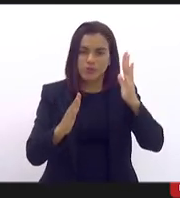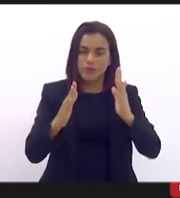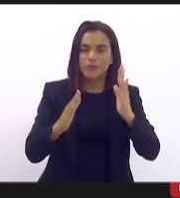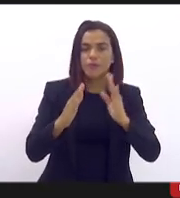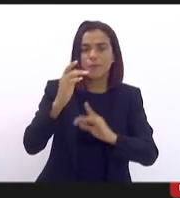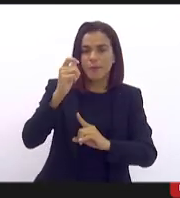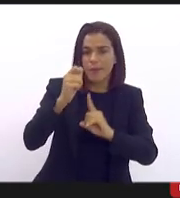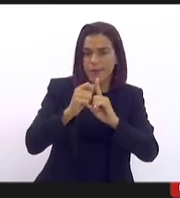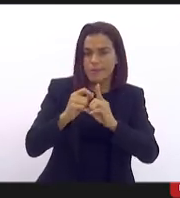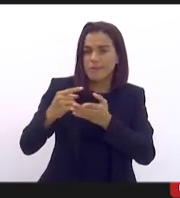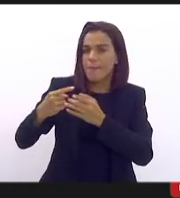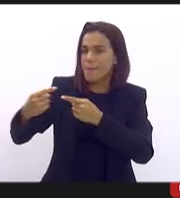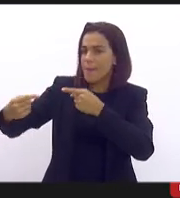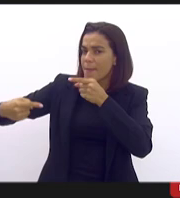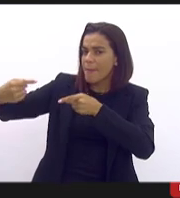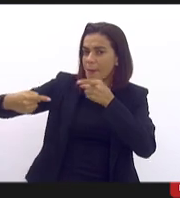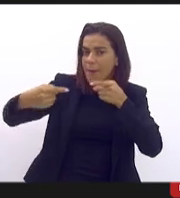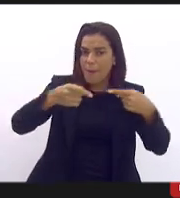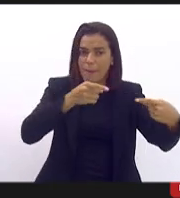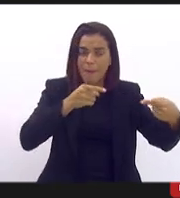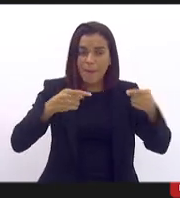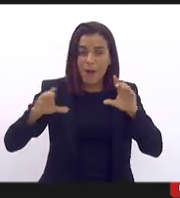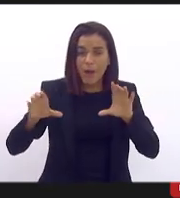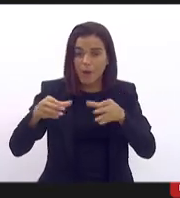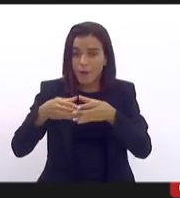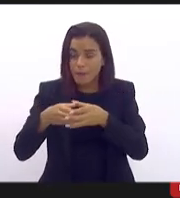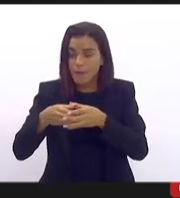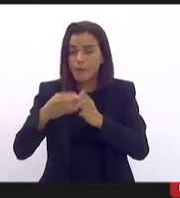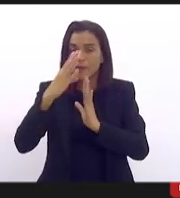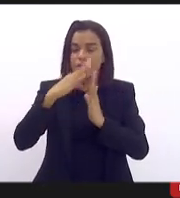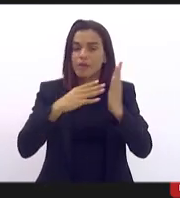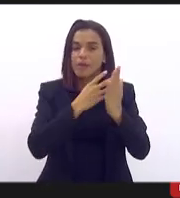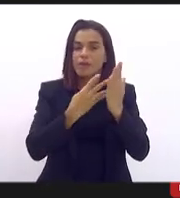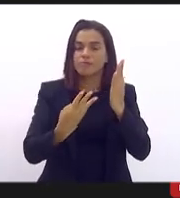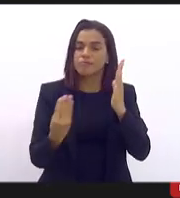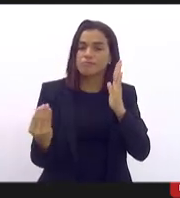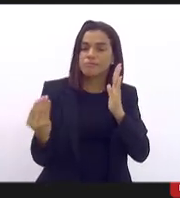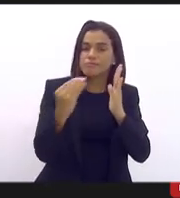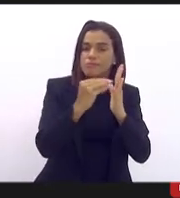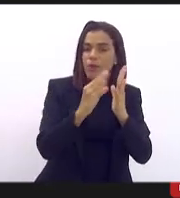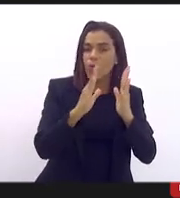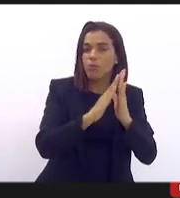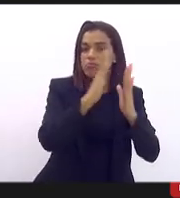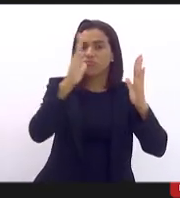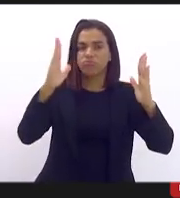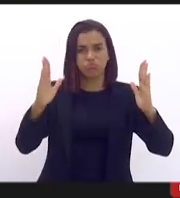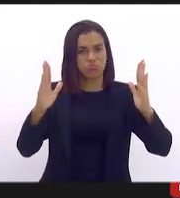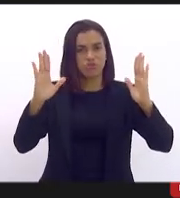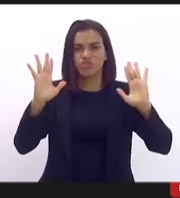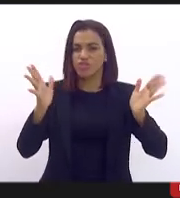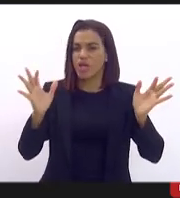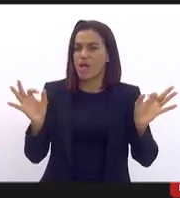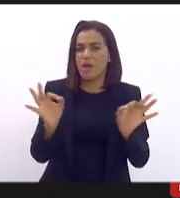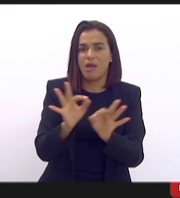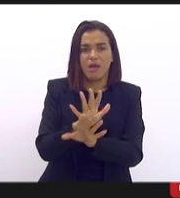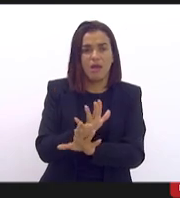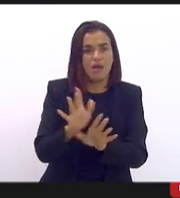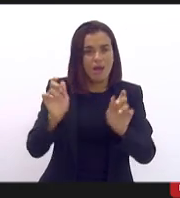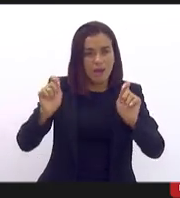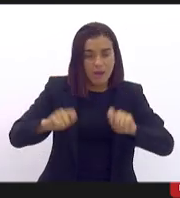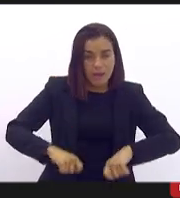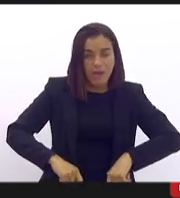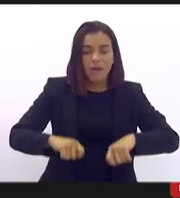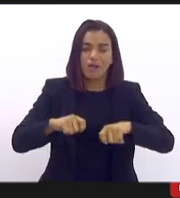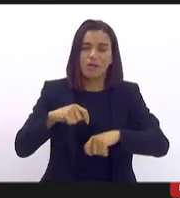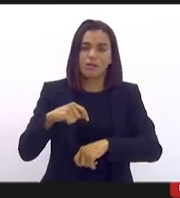discutido coletivamente entre nós, e nesse calendário a gente deixou tempo suficiente, né, no